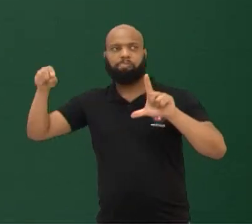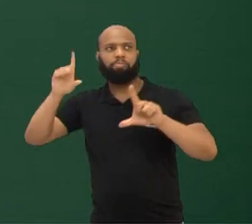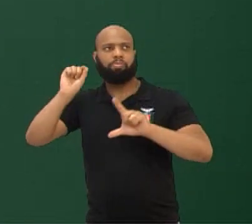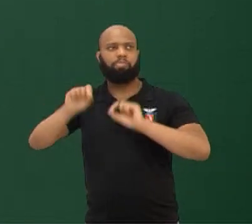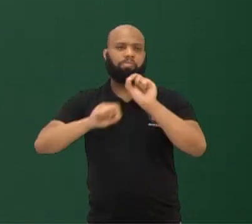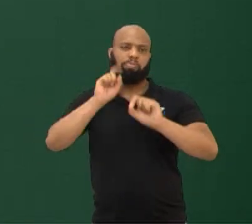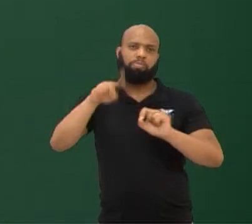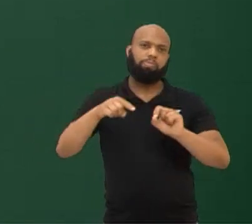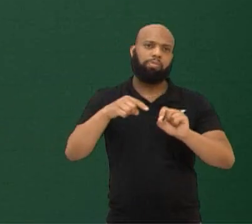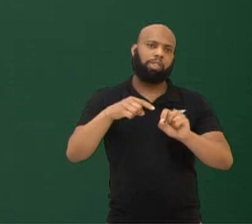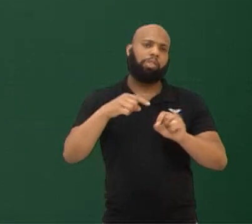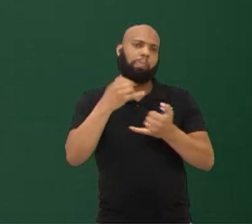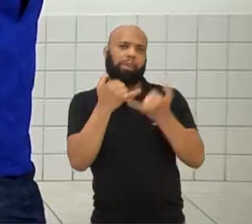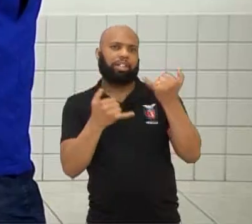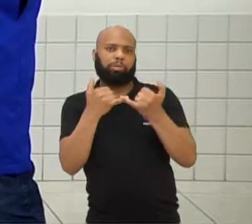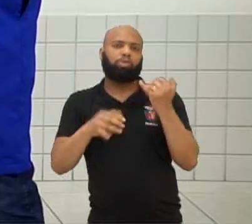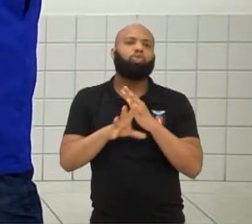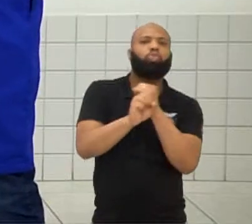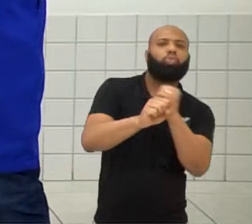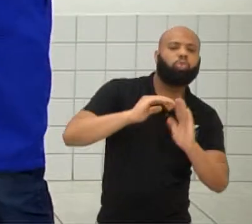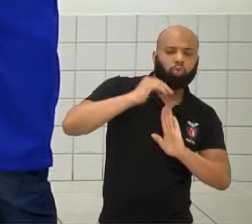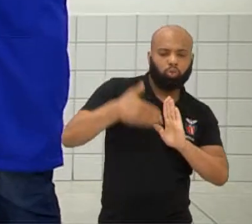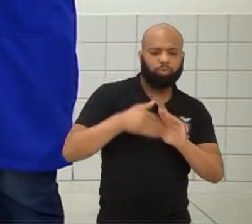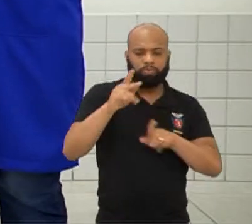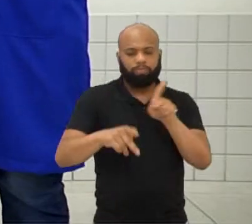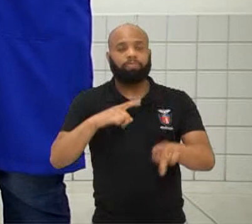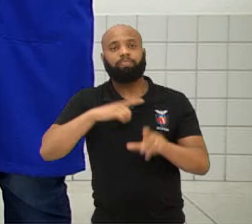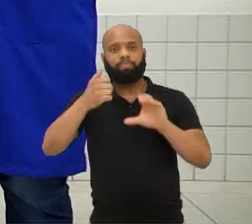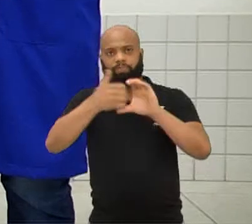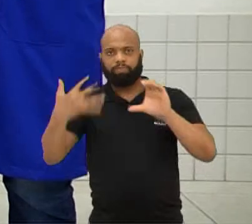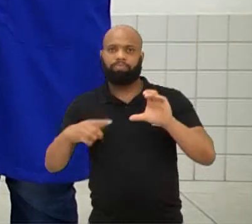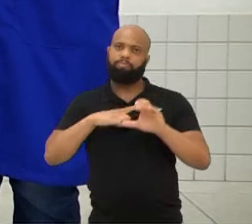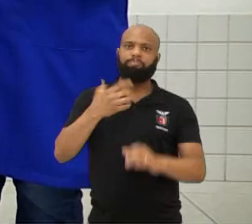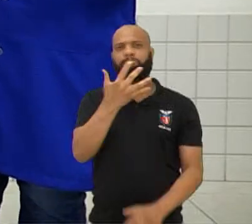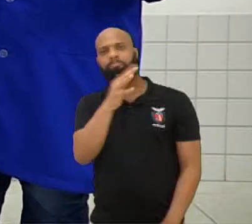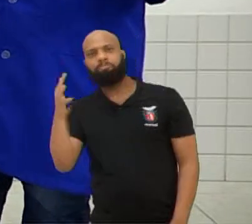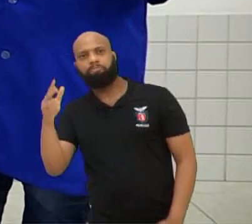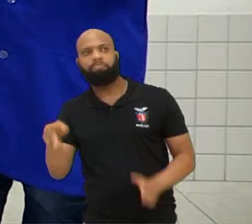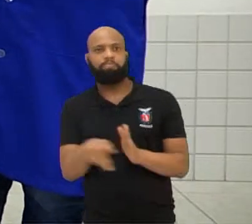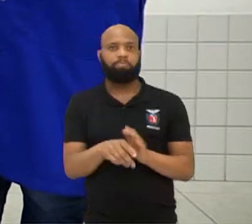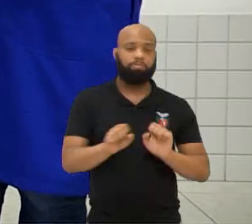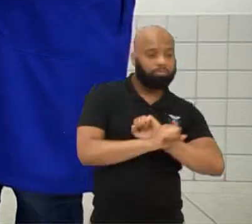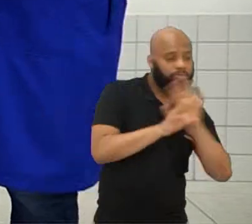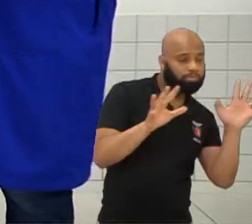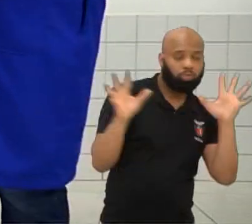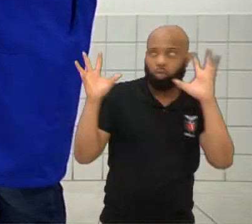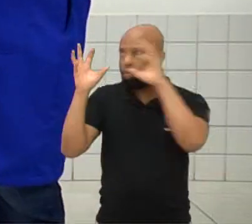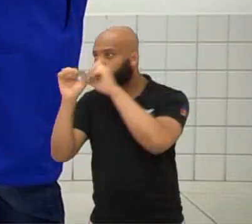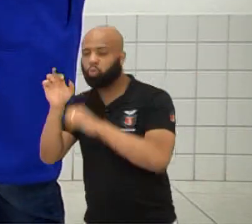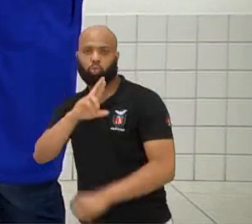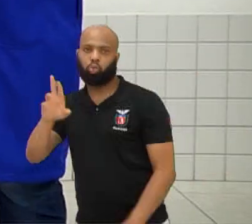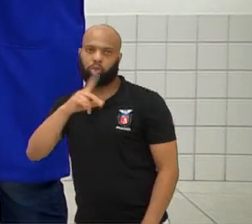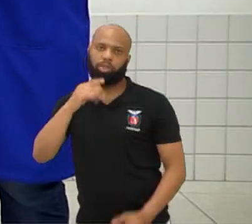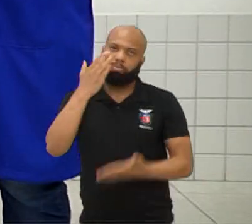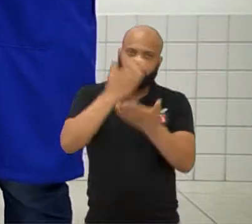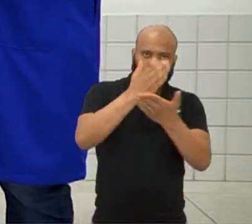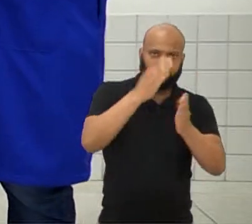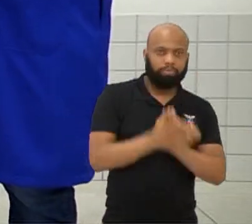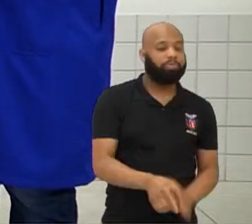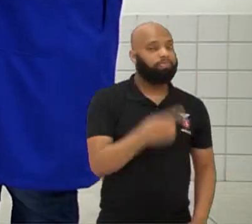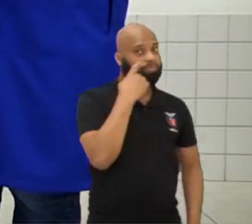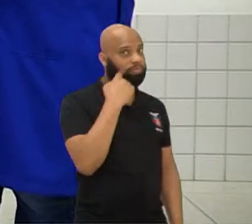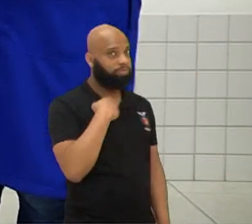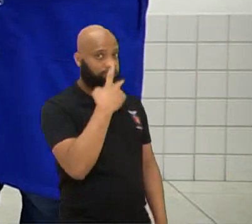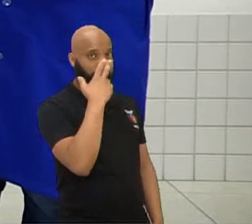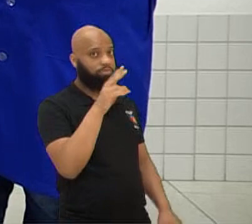média. Tá? Então, a média da população vai ter uma característica intermediária, que não vai ser nem o olho claro, nem o olho totalmente escuro. Olha o que eu acho